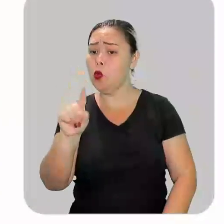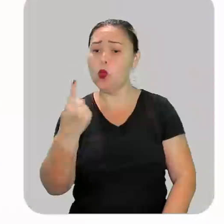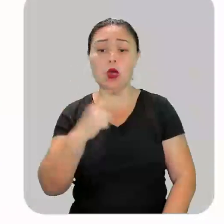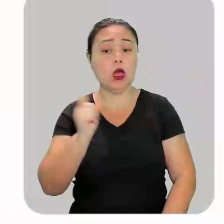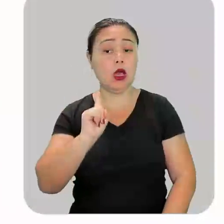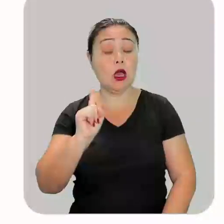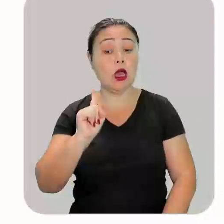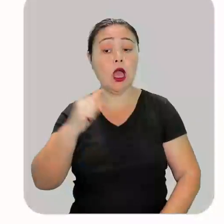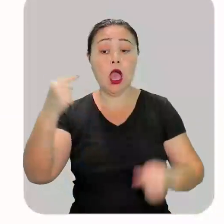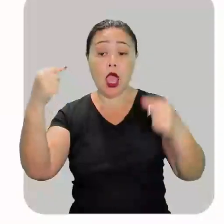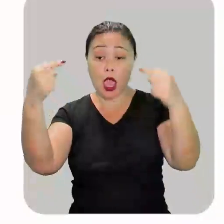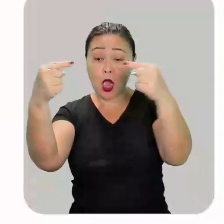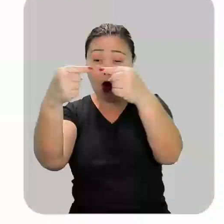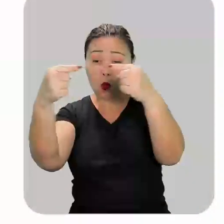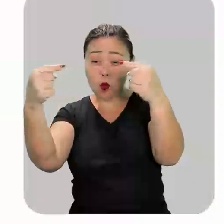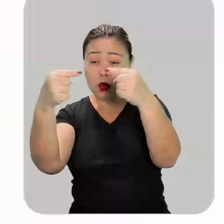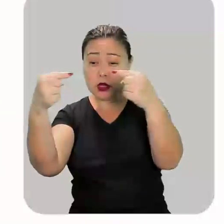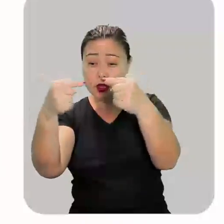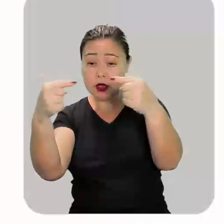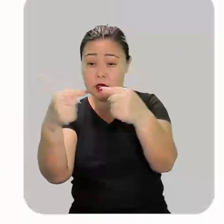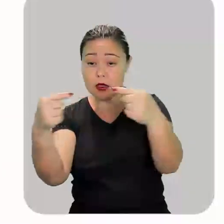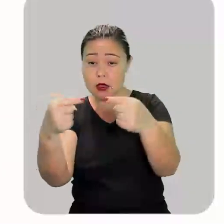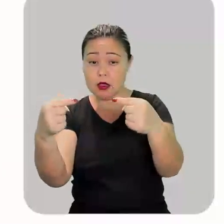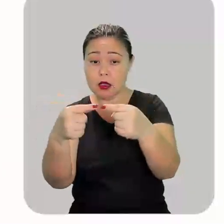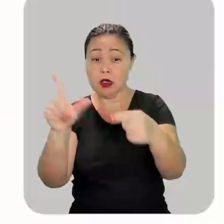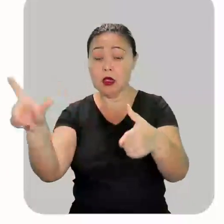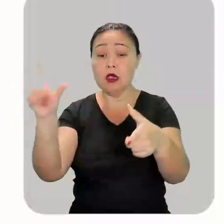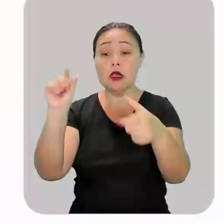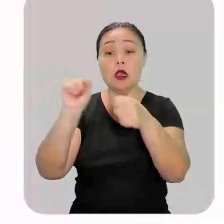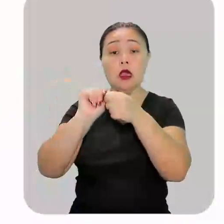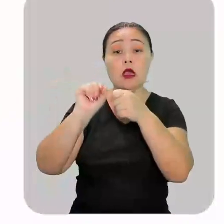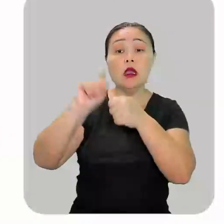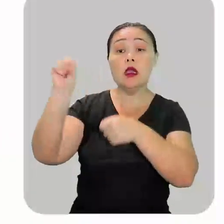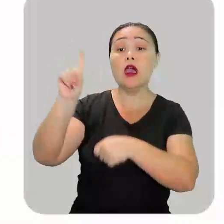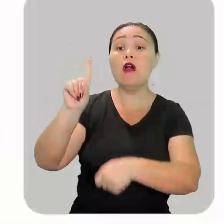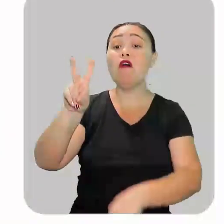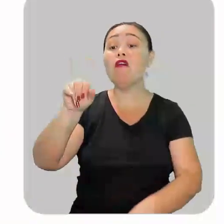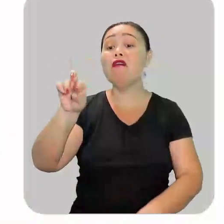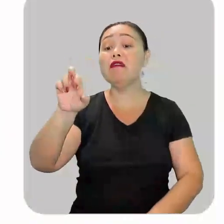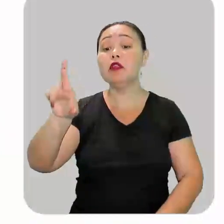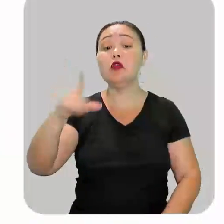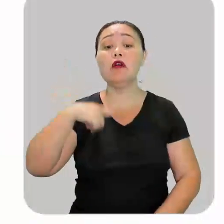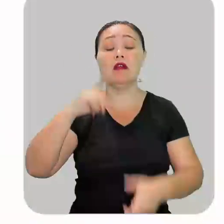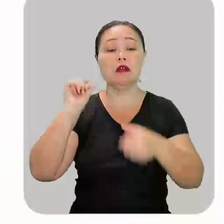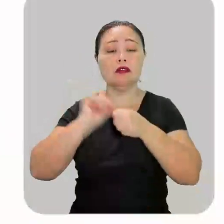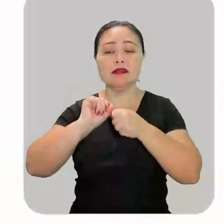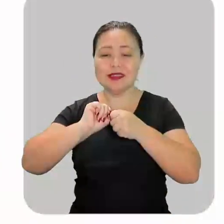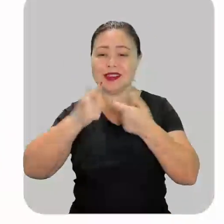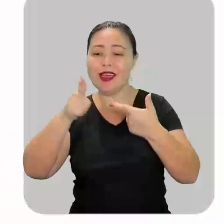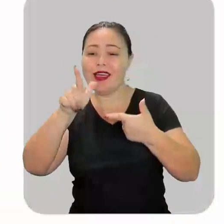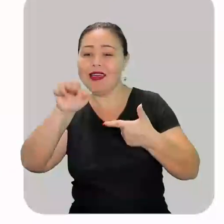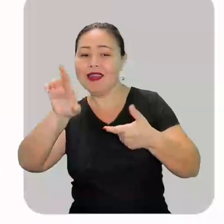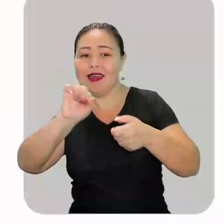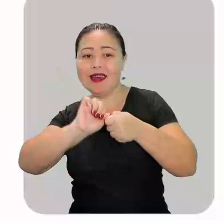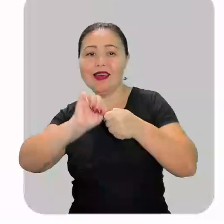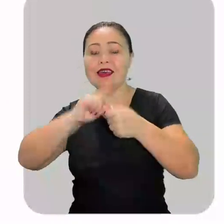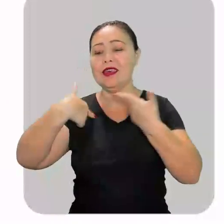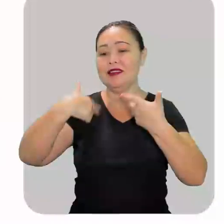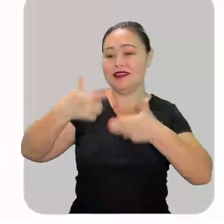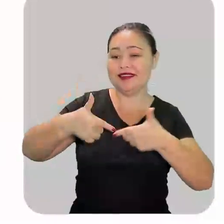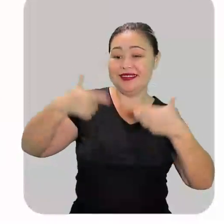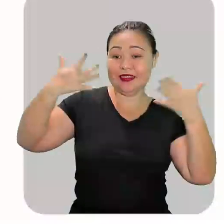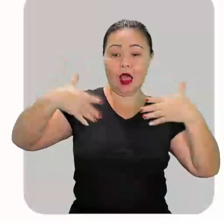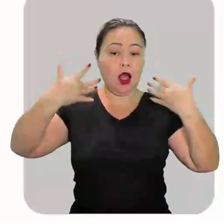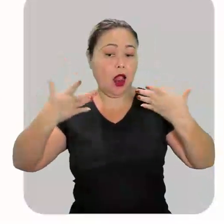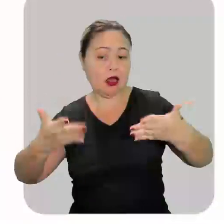Não. É uma combinação. Olha só o que o Vitor fazia. Lembra do lazer, de se descontrair